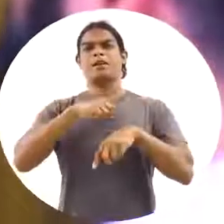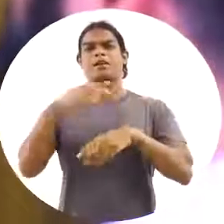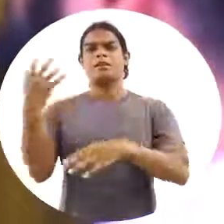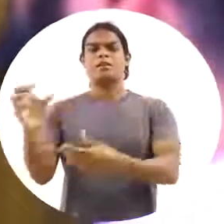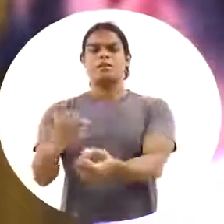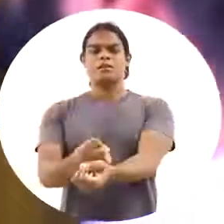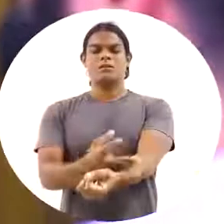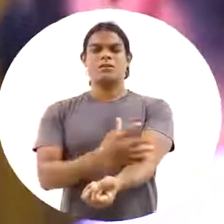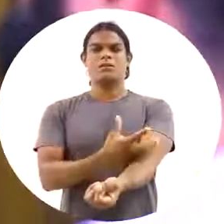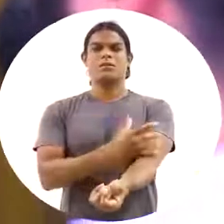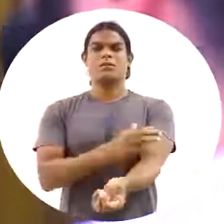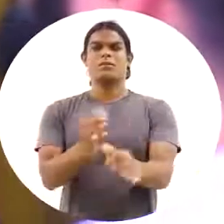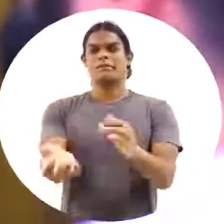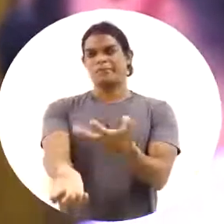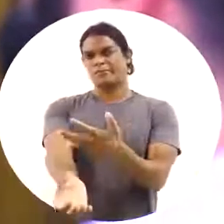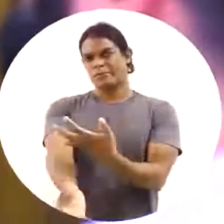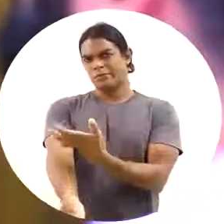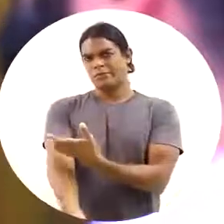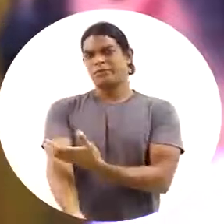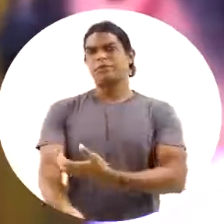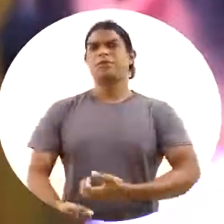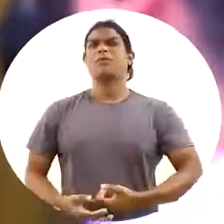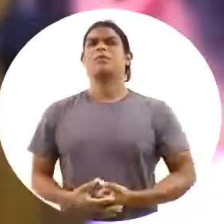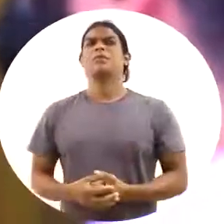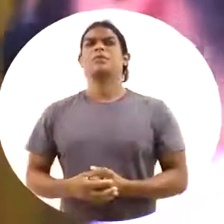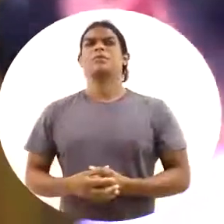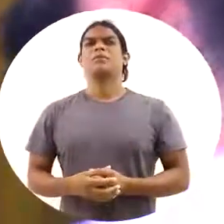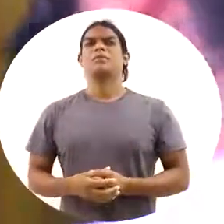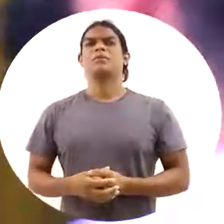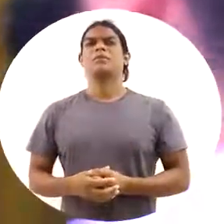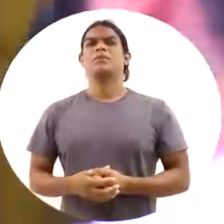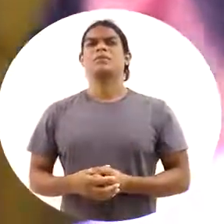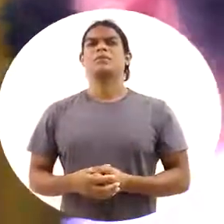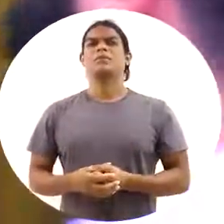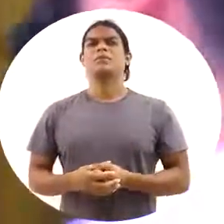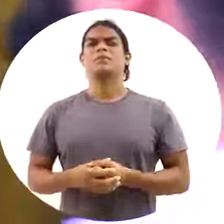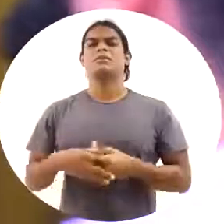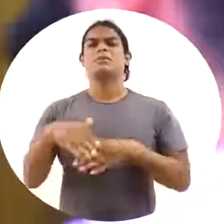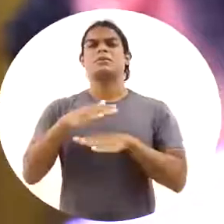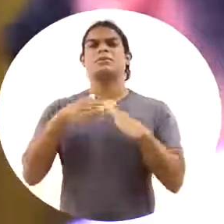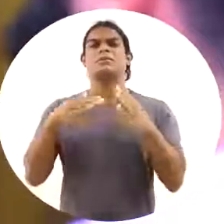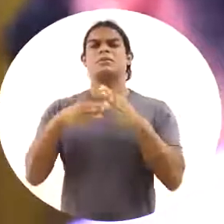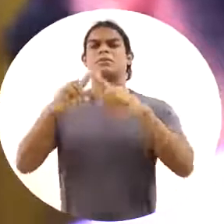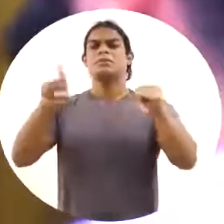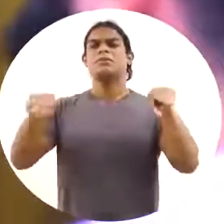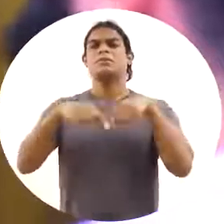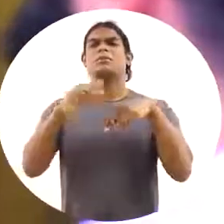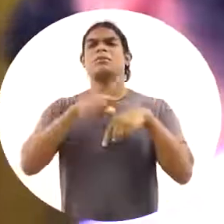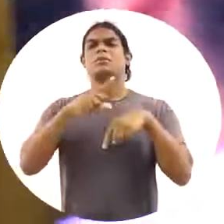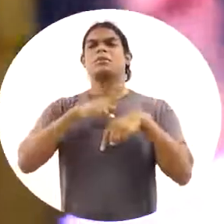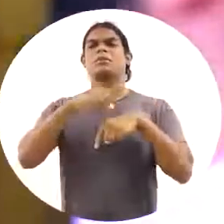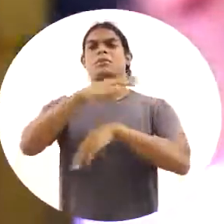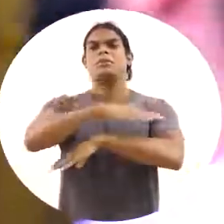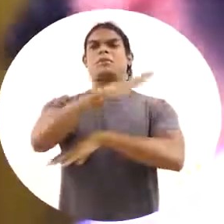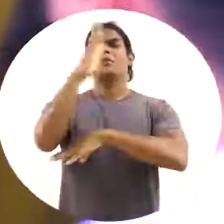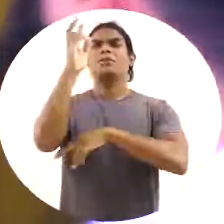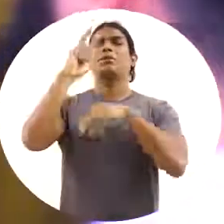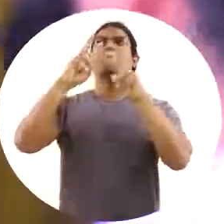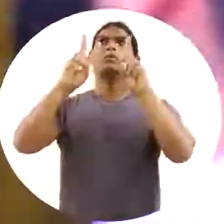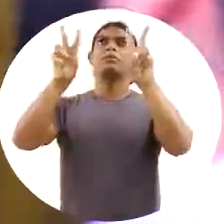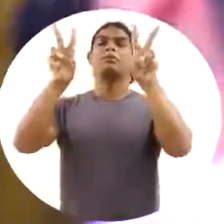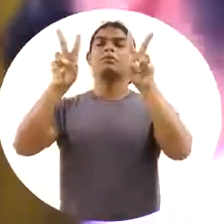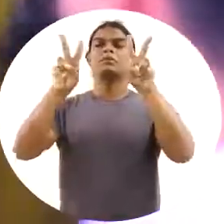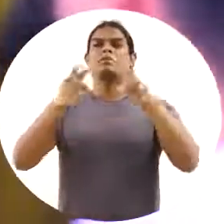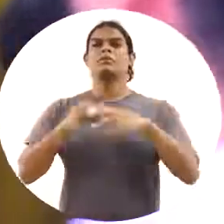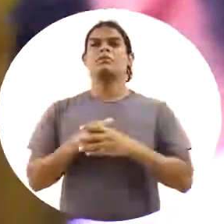tem um jardim rasgado, os rasgos a gente abriu para o céu, né? Toda a sala de aula tem uma abertura, é toda